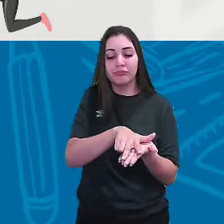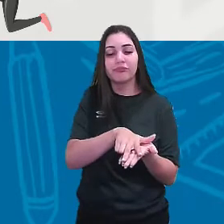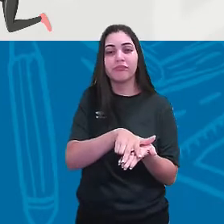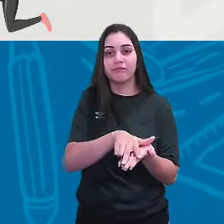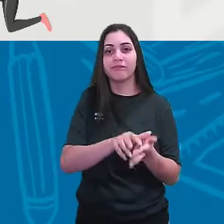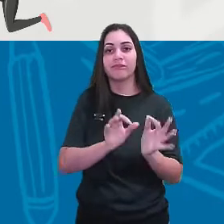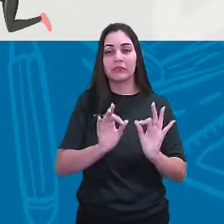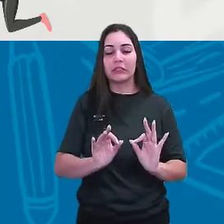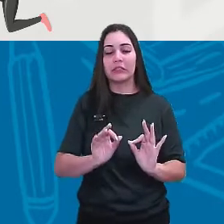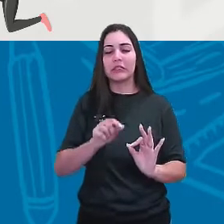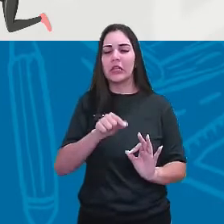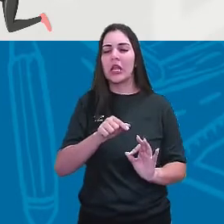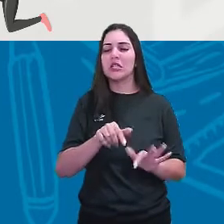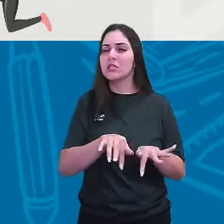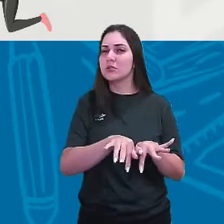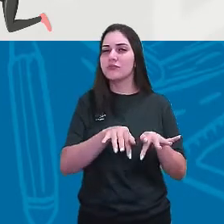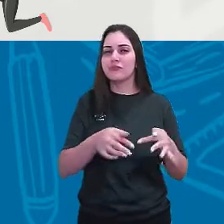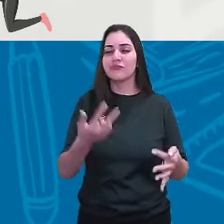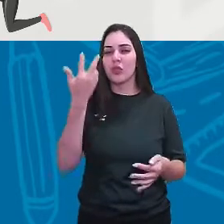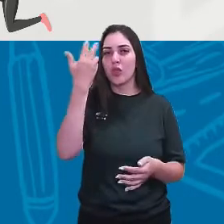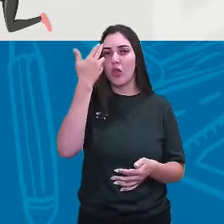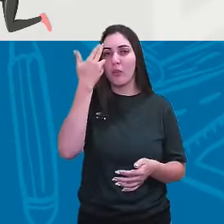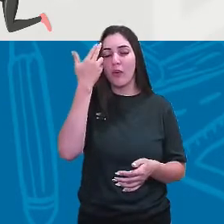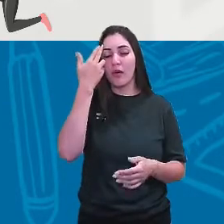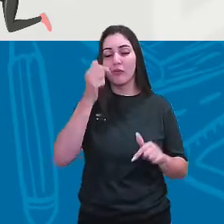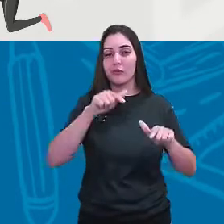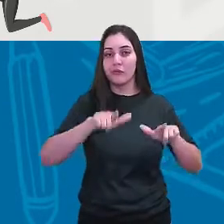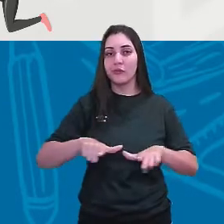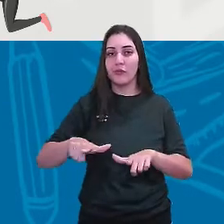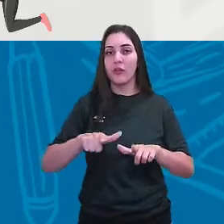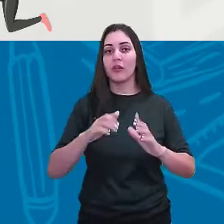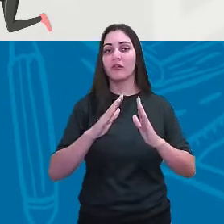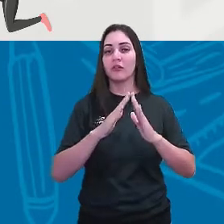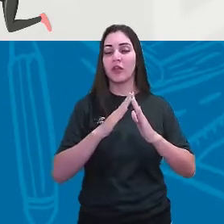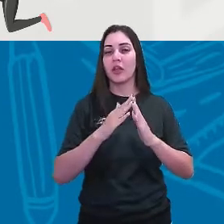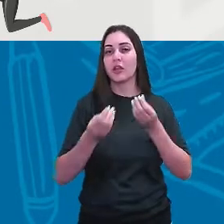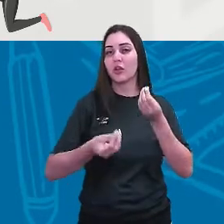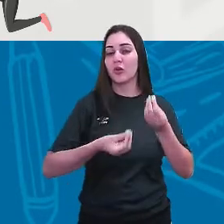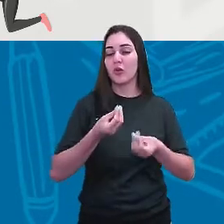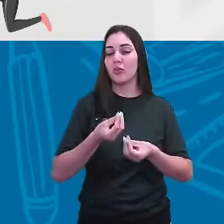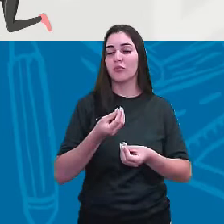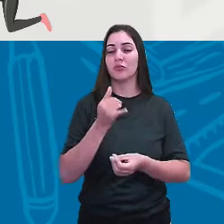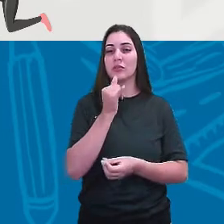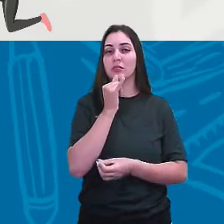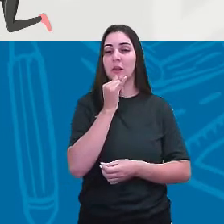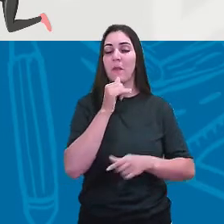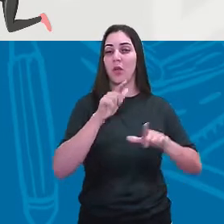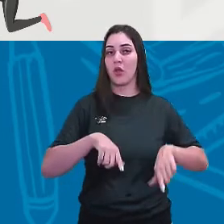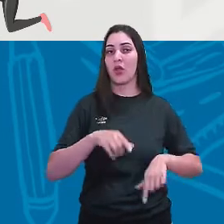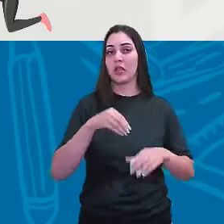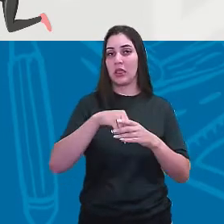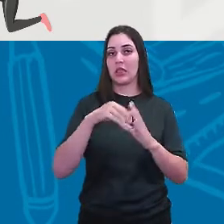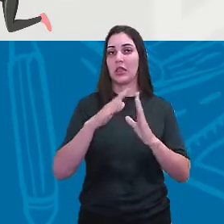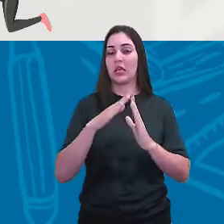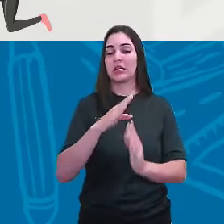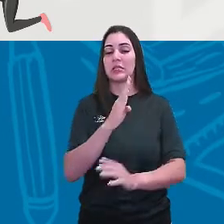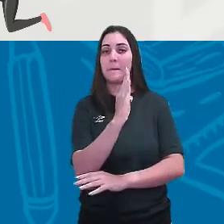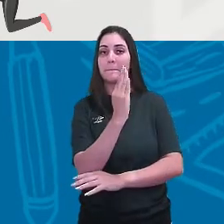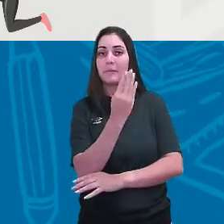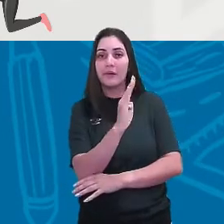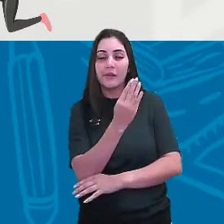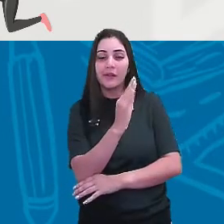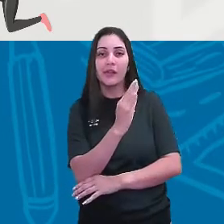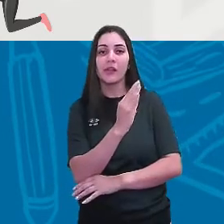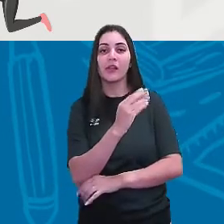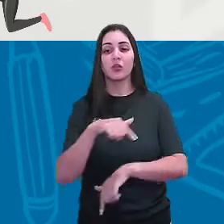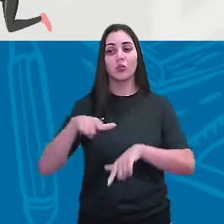isso? Isso é muito comum em ambientes de casa que são molhados, como banheiro, área de serviço, né, que são ambientes